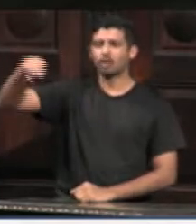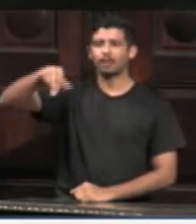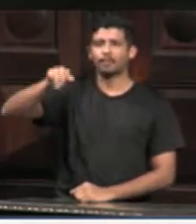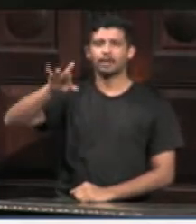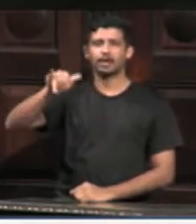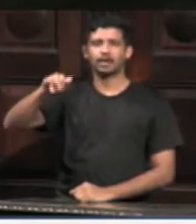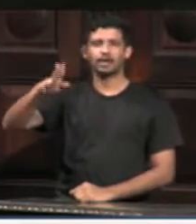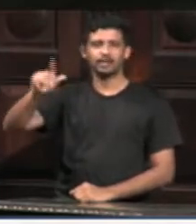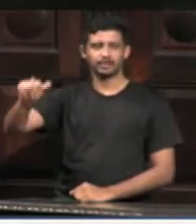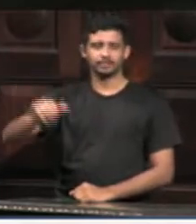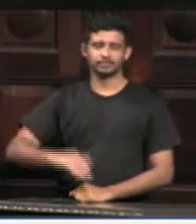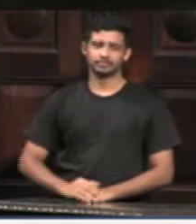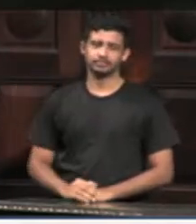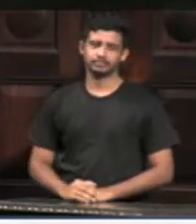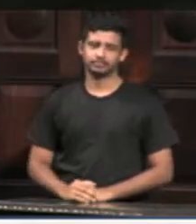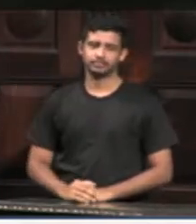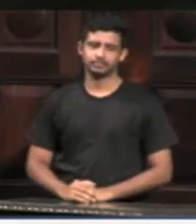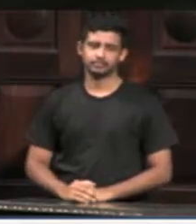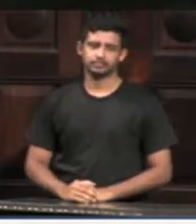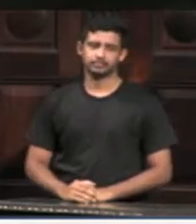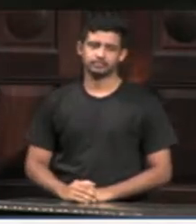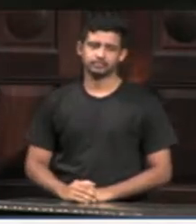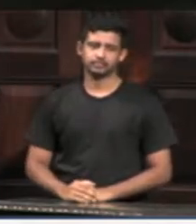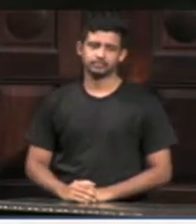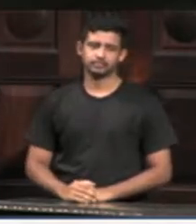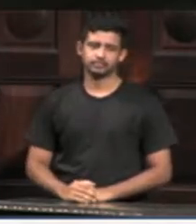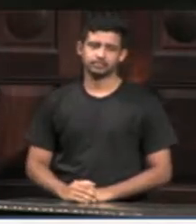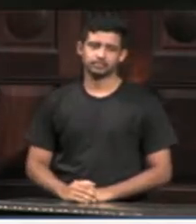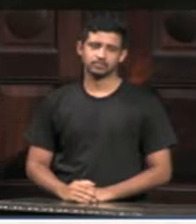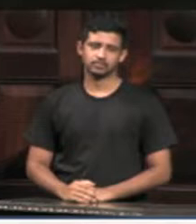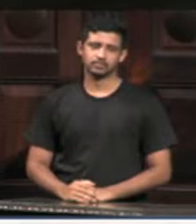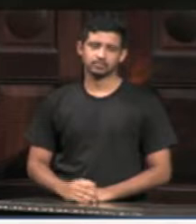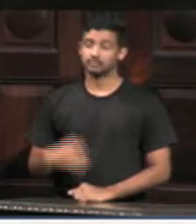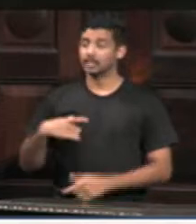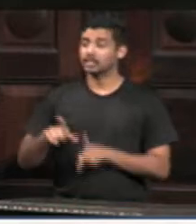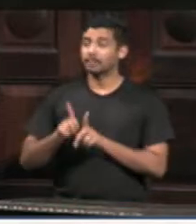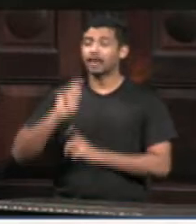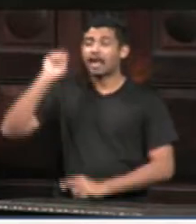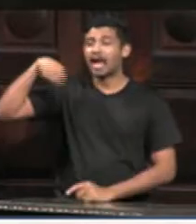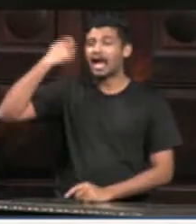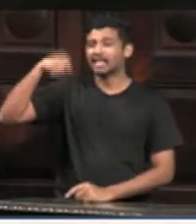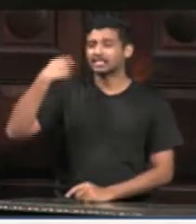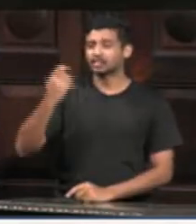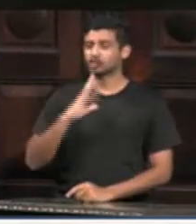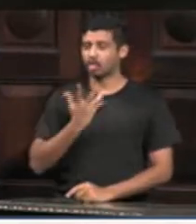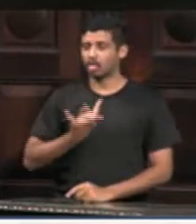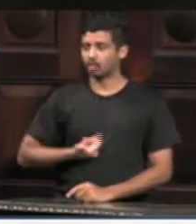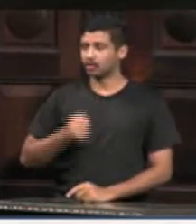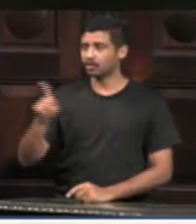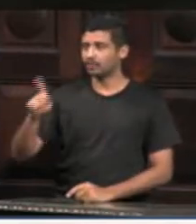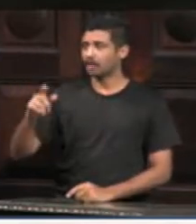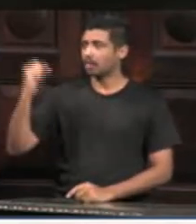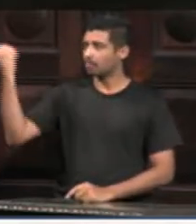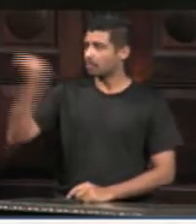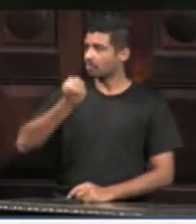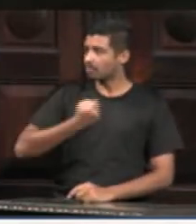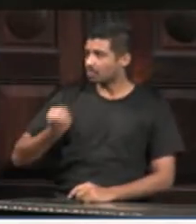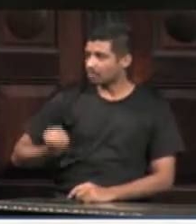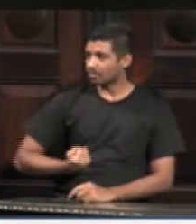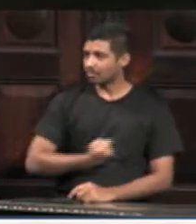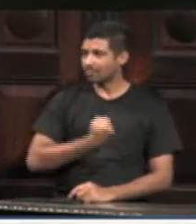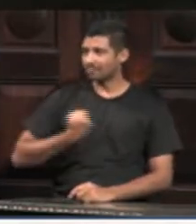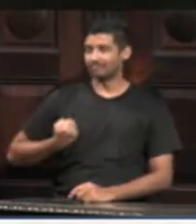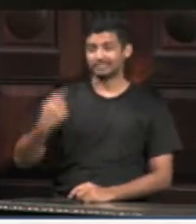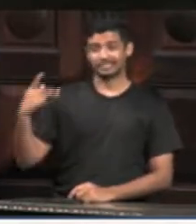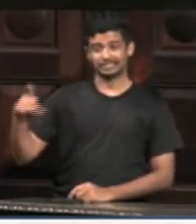a sua opção eleitoral, onde a gente teve uma transexual assassinada a facadas sob gritos de Bolsonaro e onde o